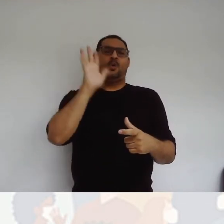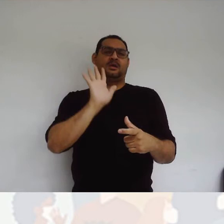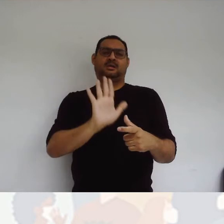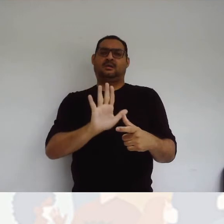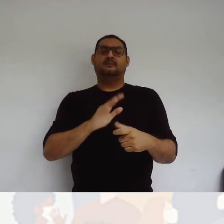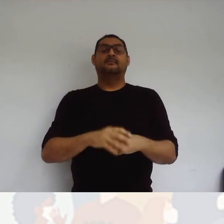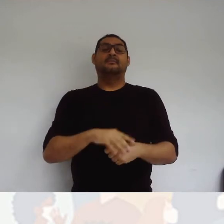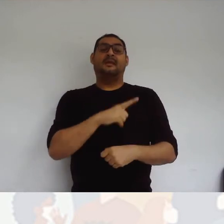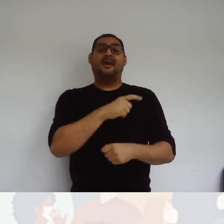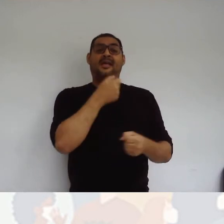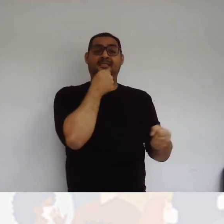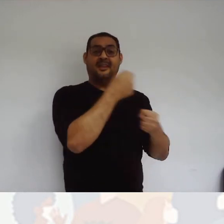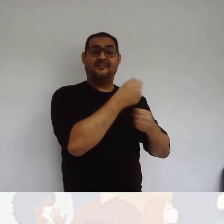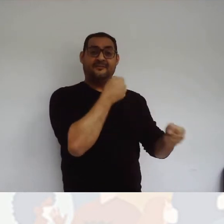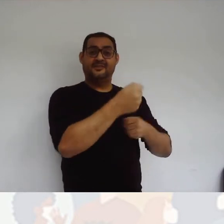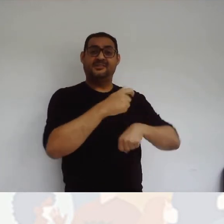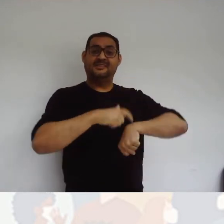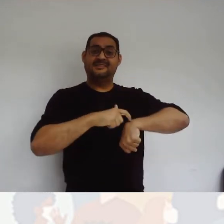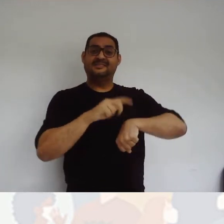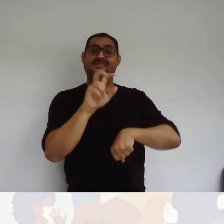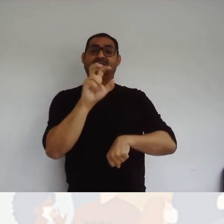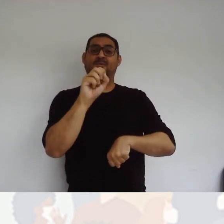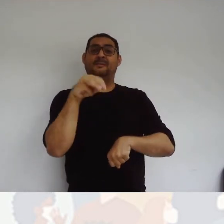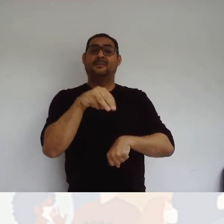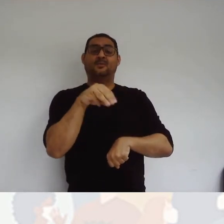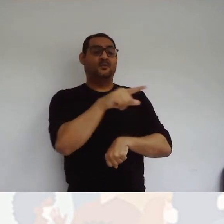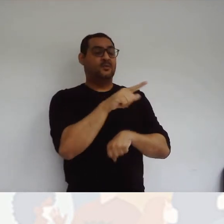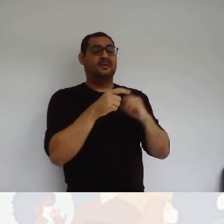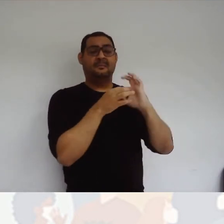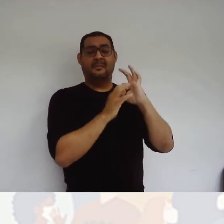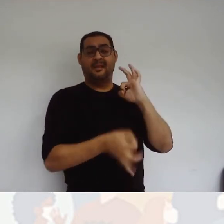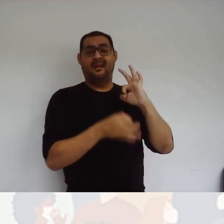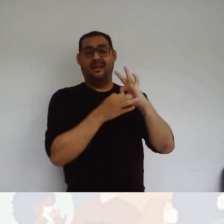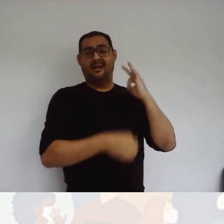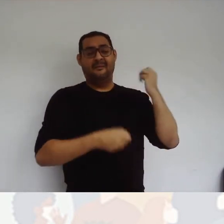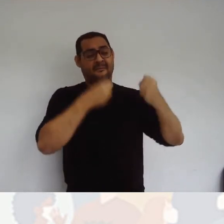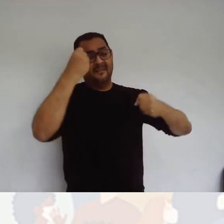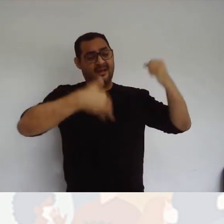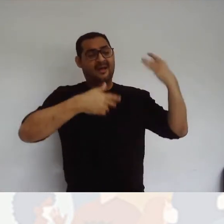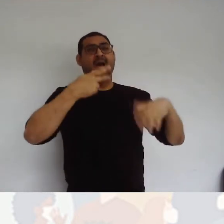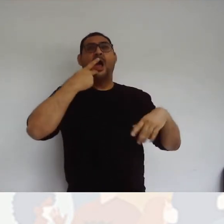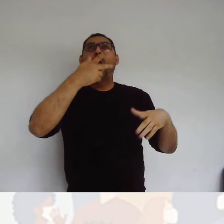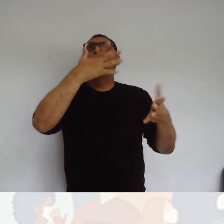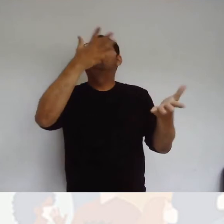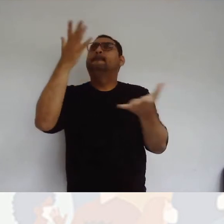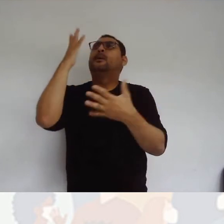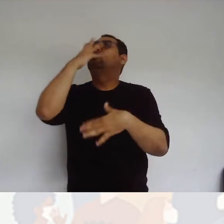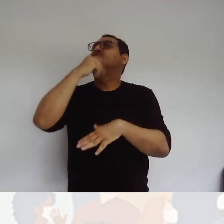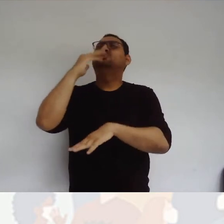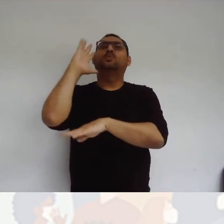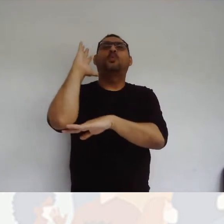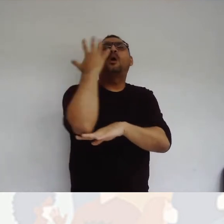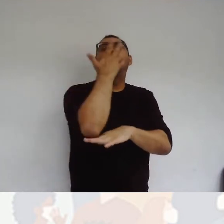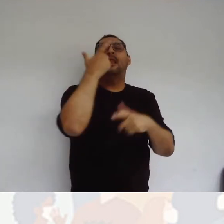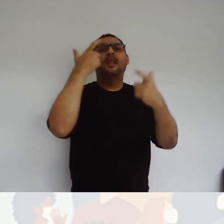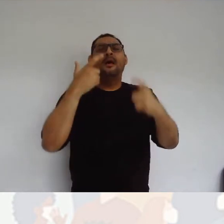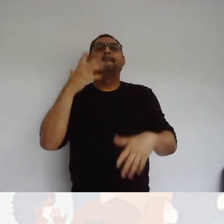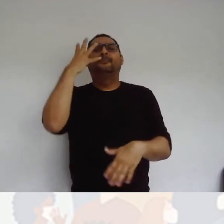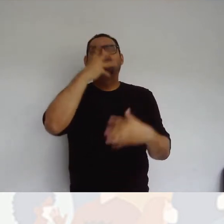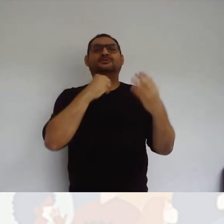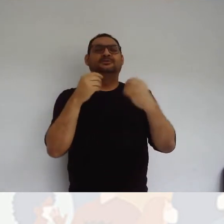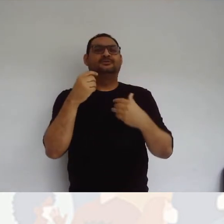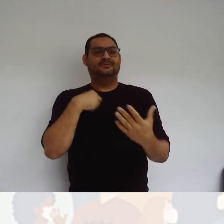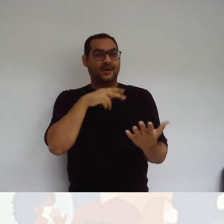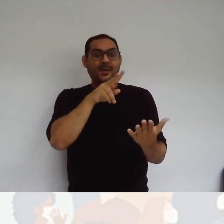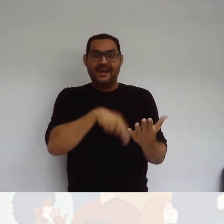entrevista de 50 minutos. Como ele falava da beleza do lugar e como aquilo era importante. Bom, eu acho que eu li aqui para vocês um trecho